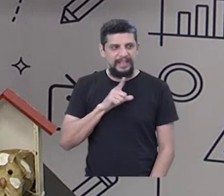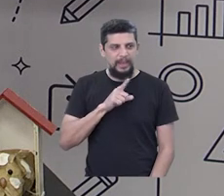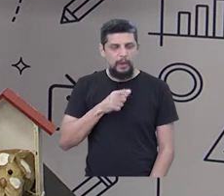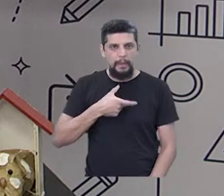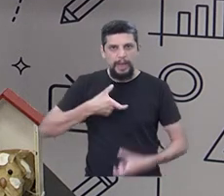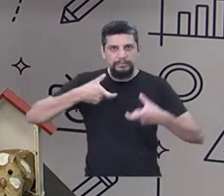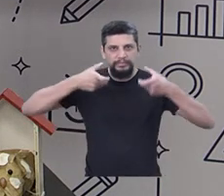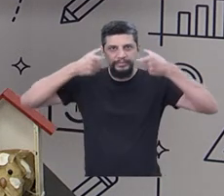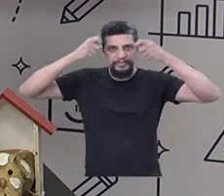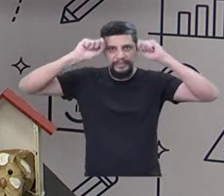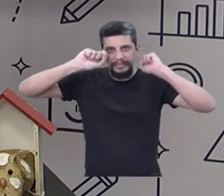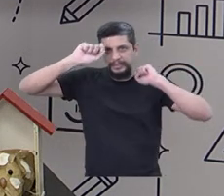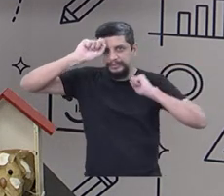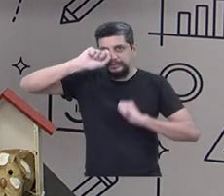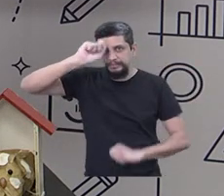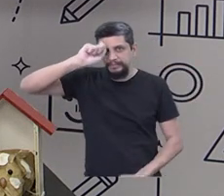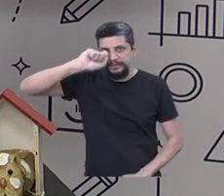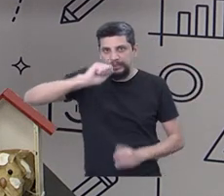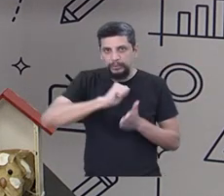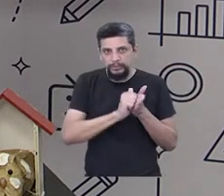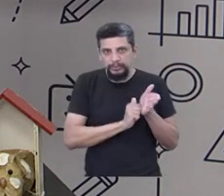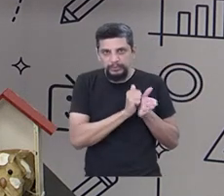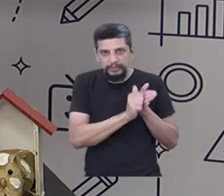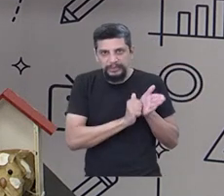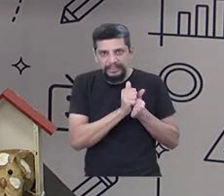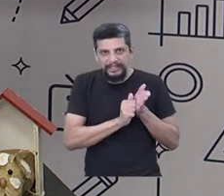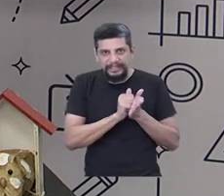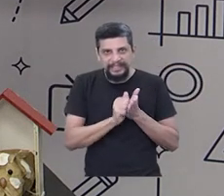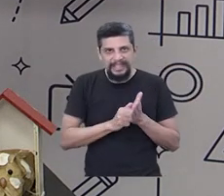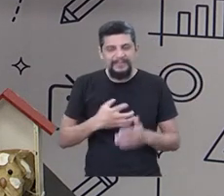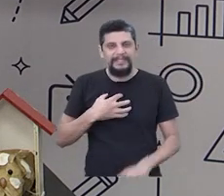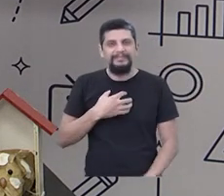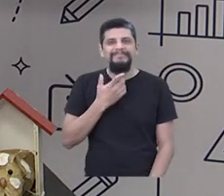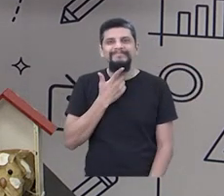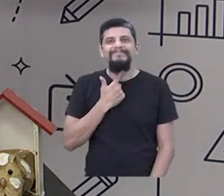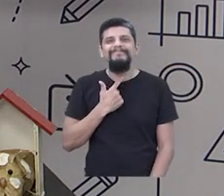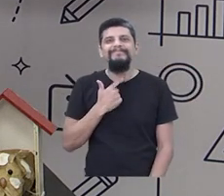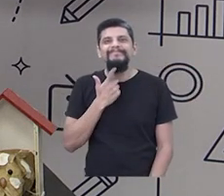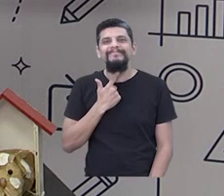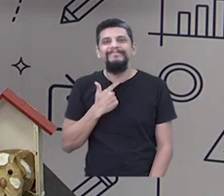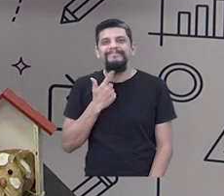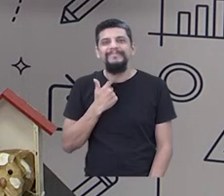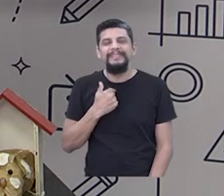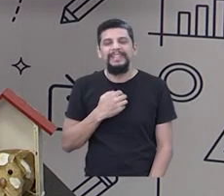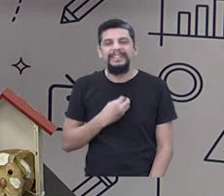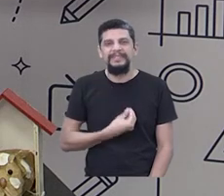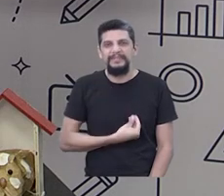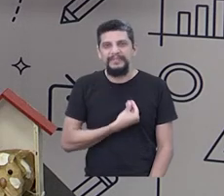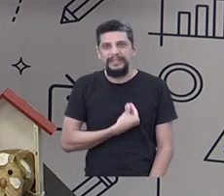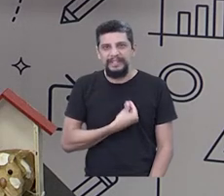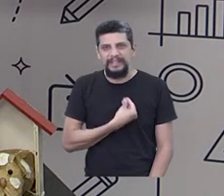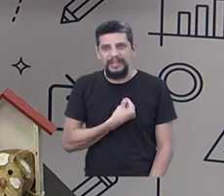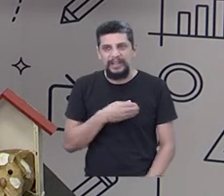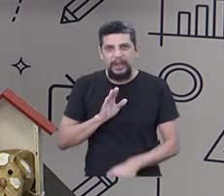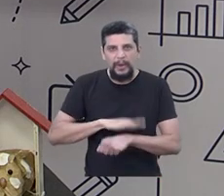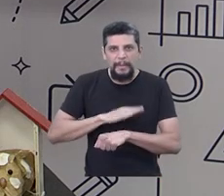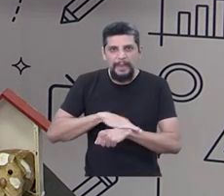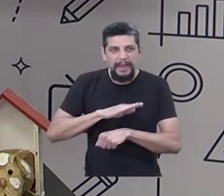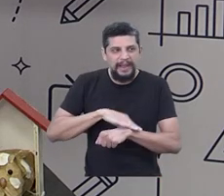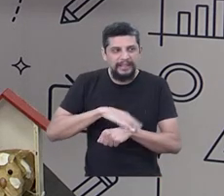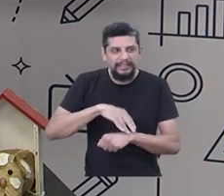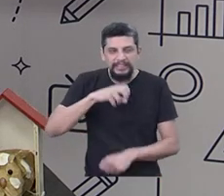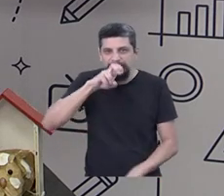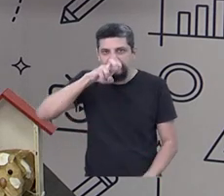do meu chapéu de maquinista. Eu fiquei com uma vontade incrível de vivenciar o momento